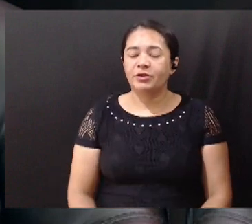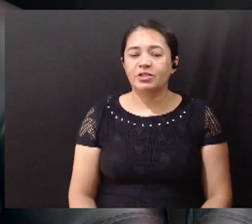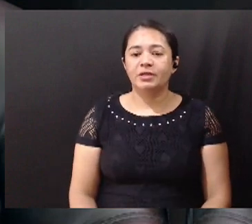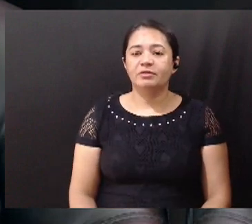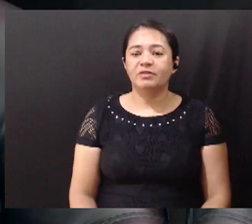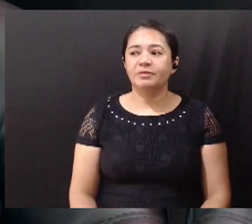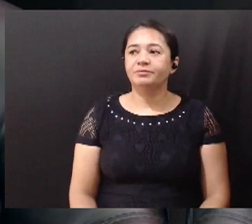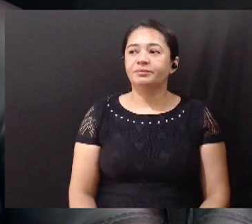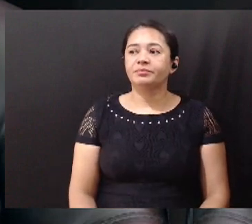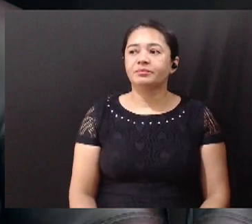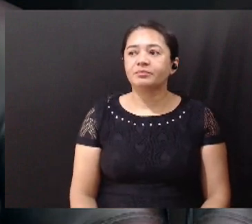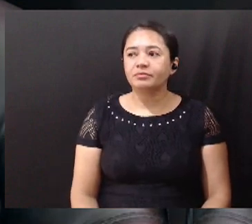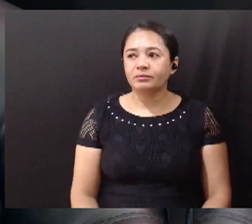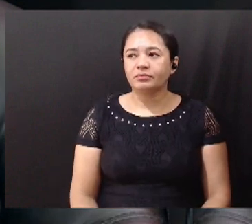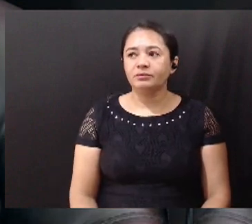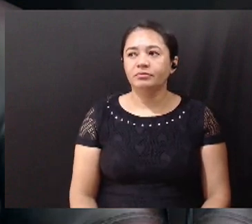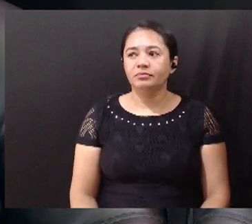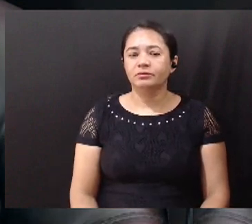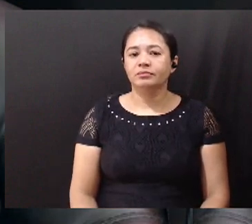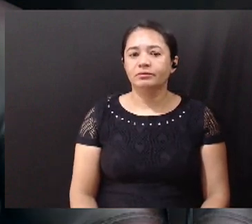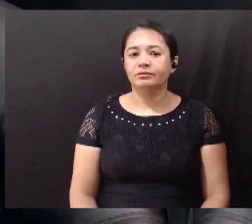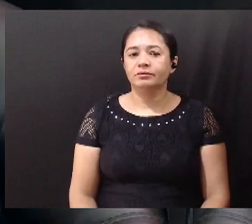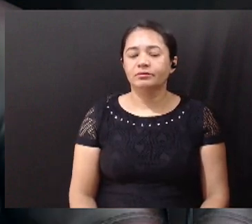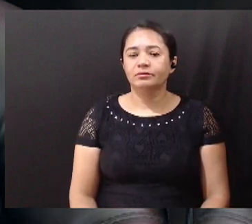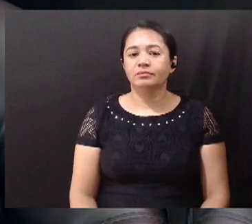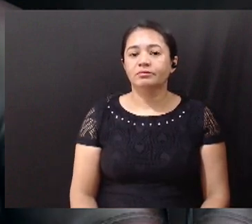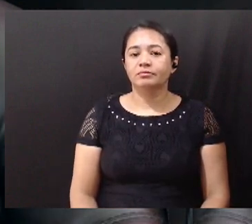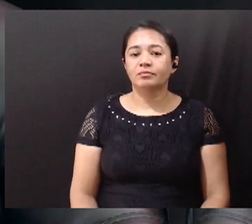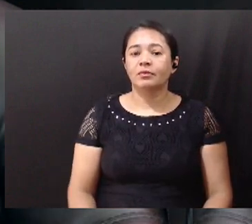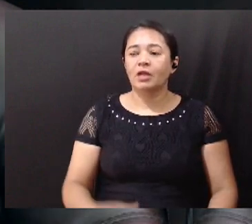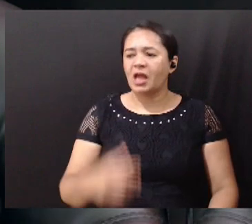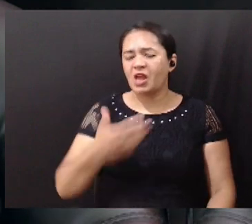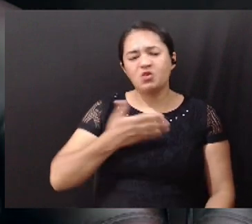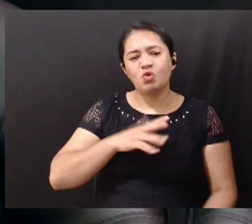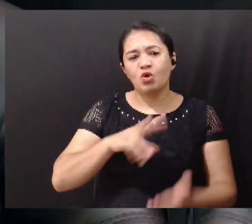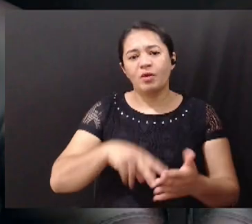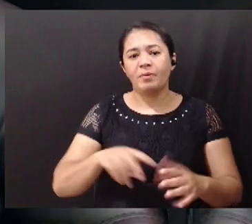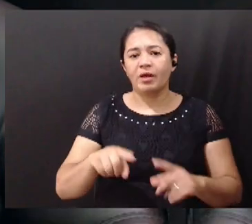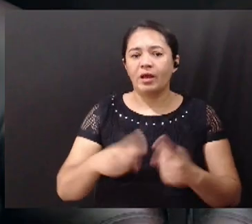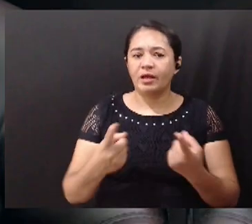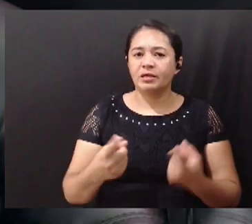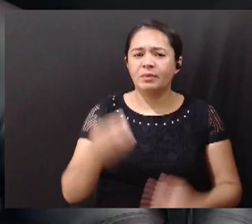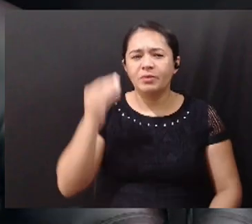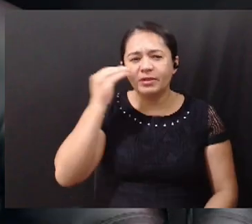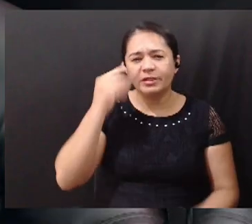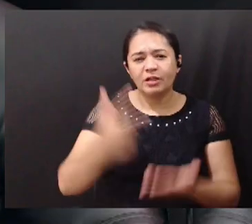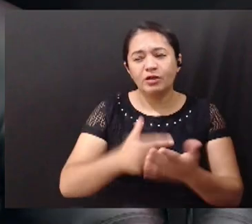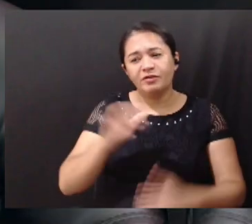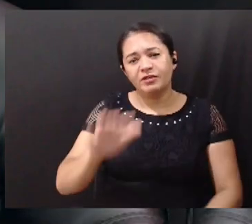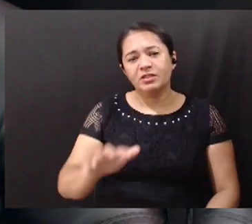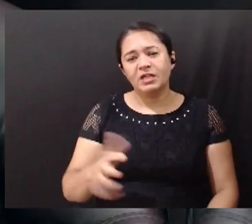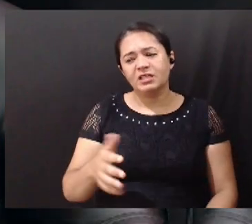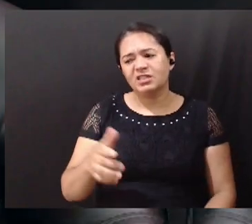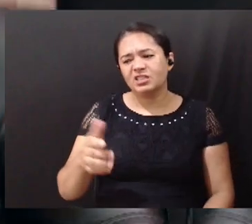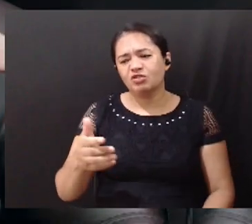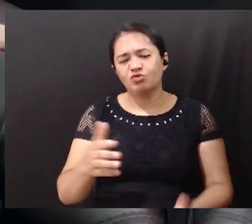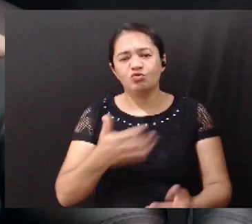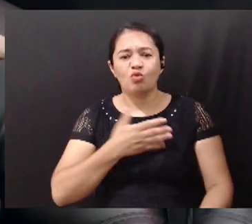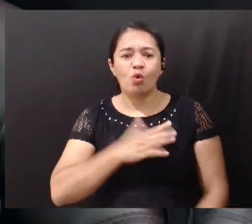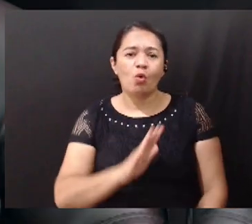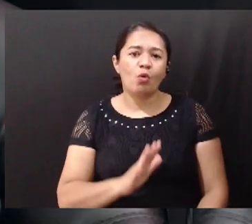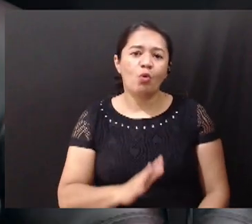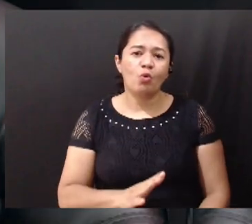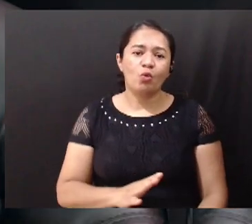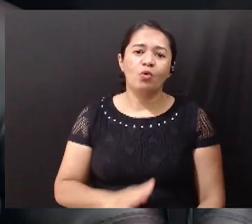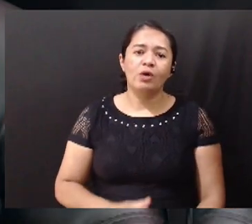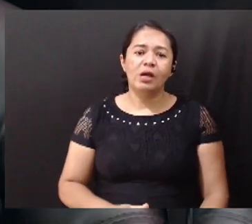ler. Tudo bem. Mas vamos tentar um livro assim? Talvez você não goste de contos de